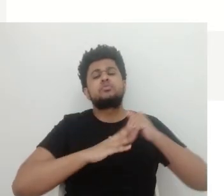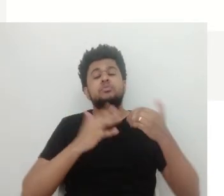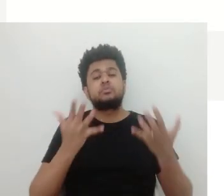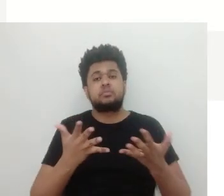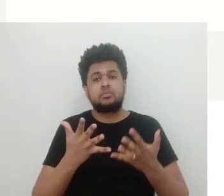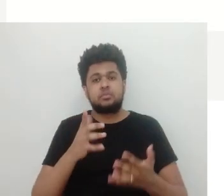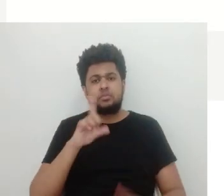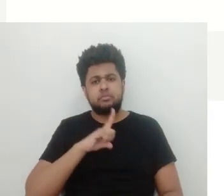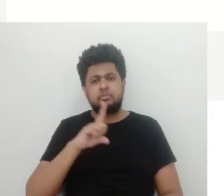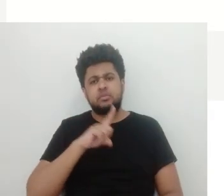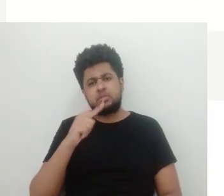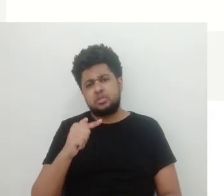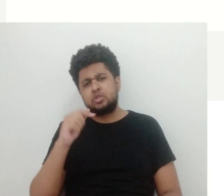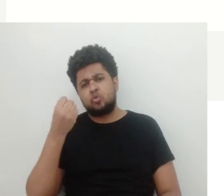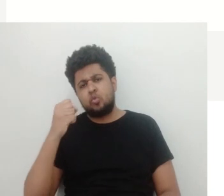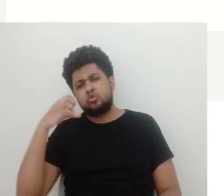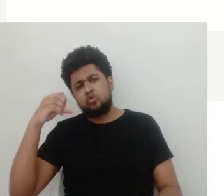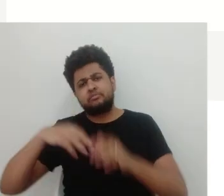tempo foi